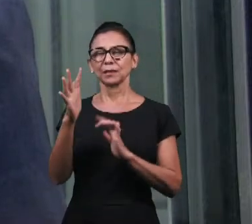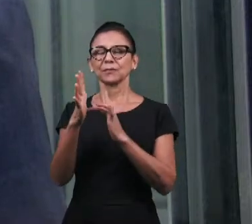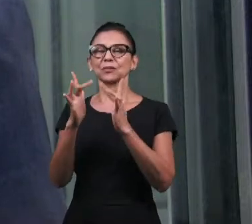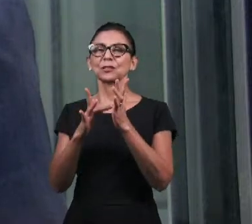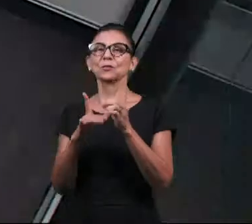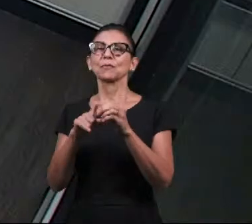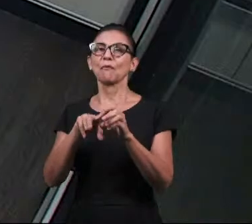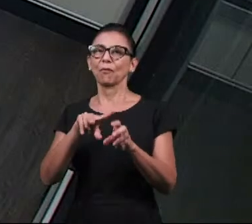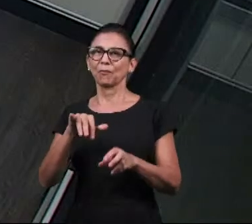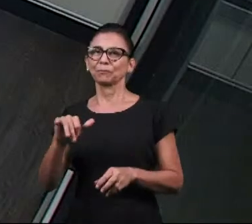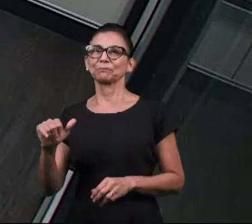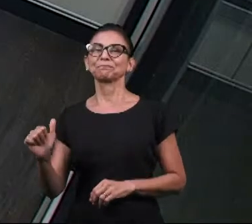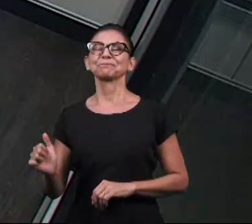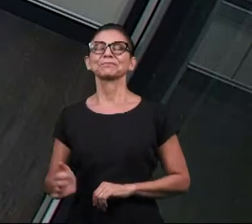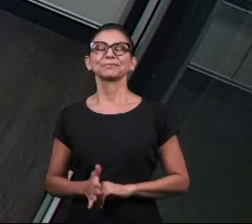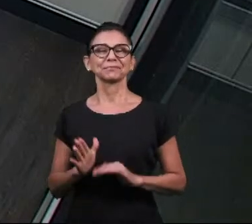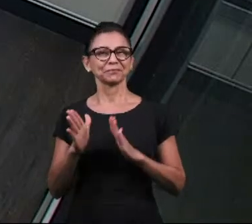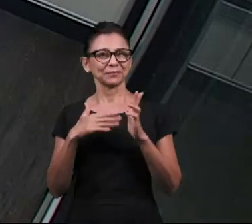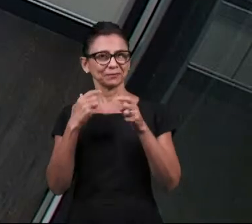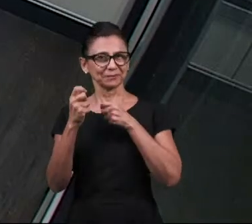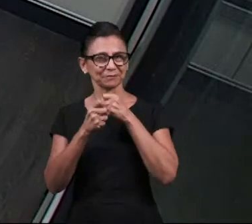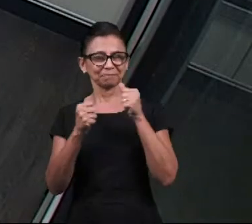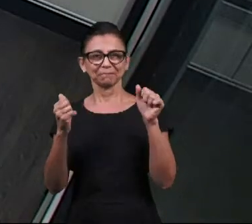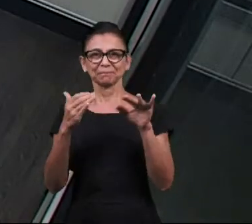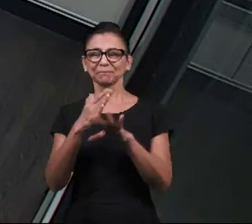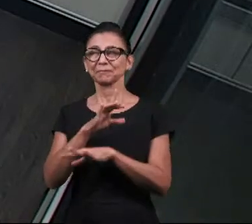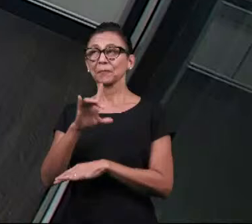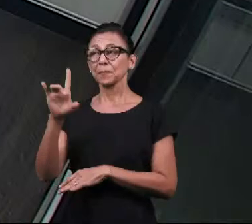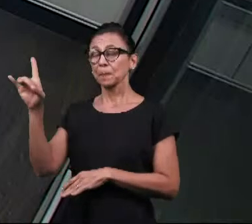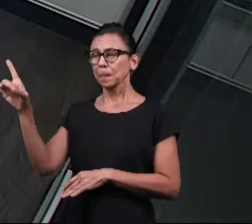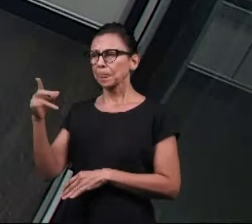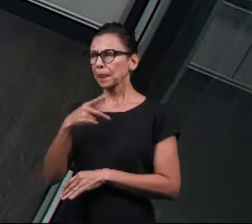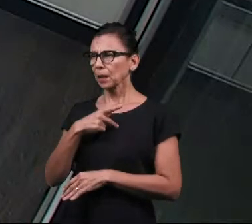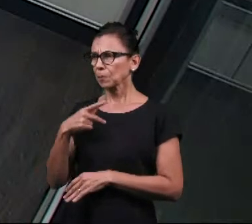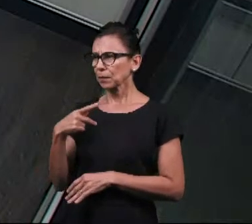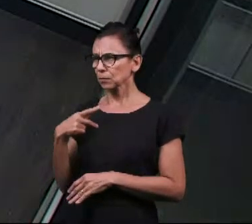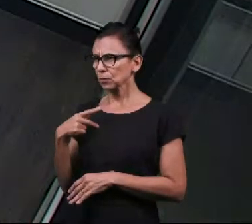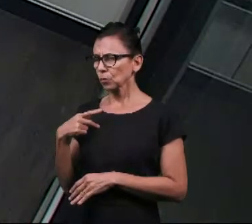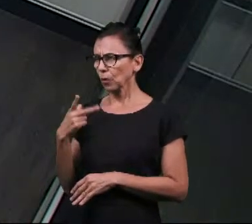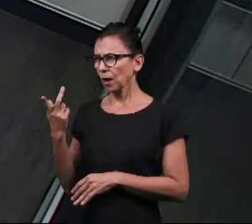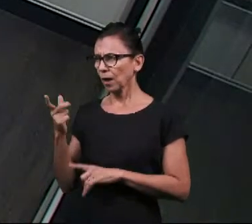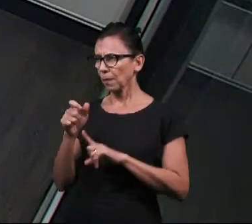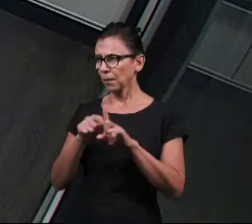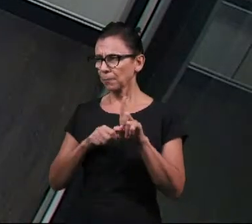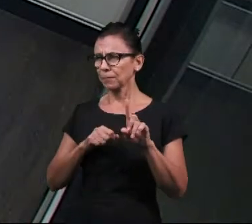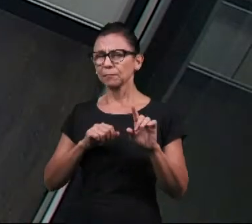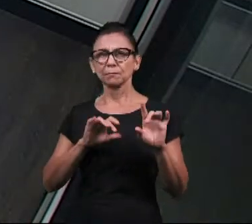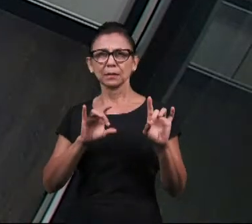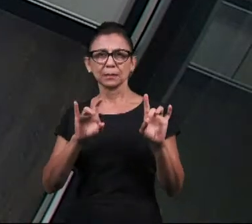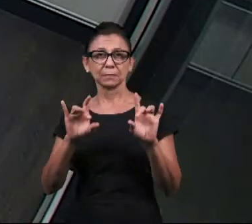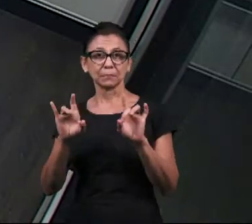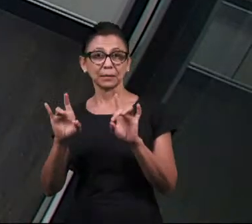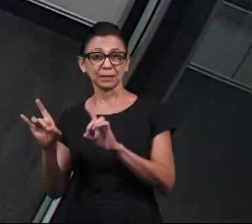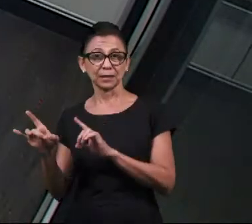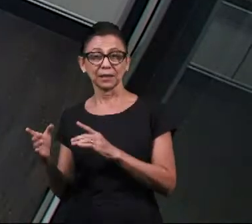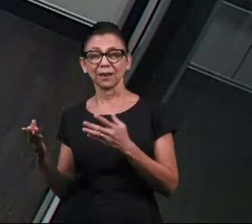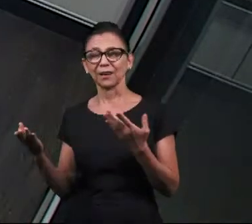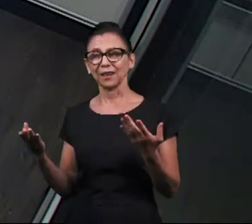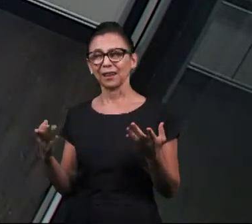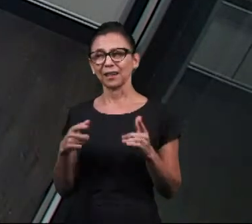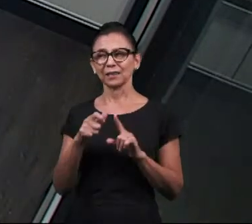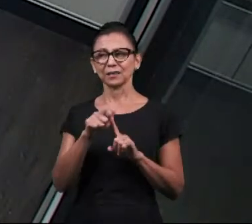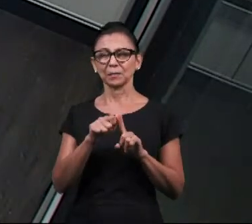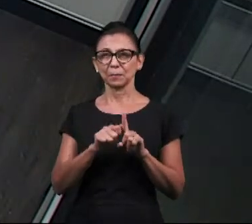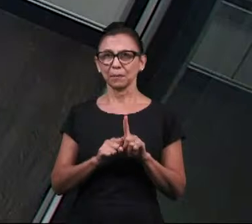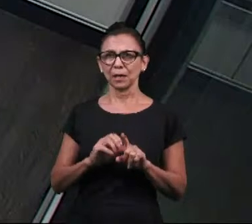voltará. Aleluia, glória a Deus. Pastor, nós estamos num mês muito especial, um mês onde nós